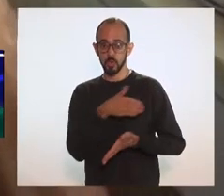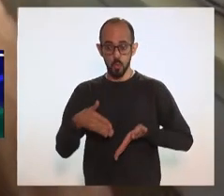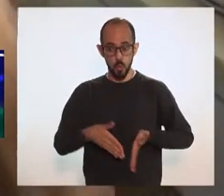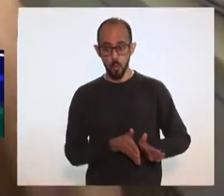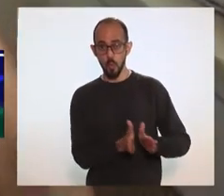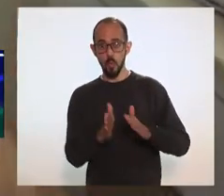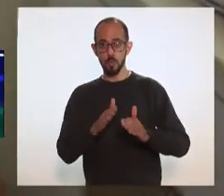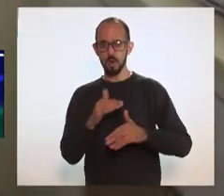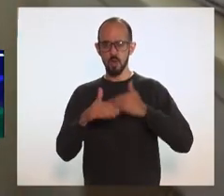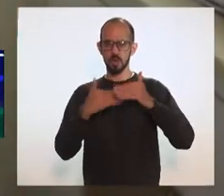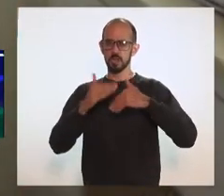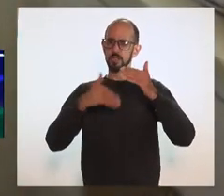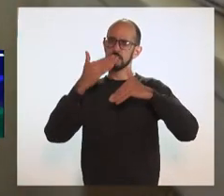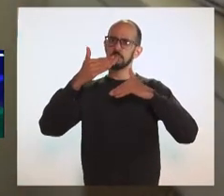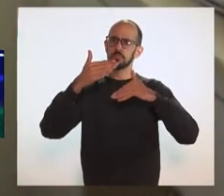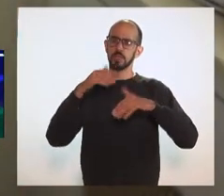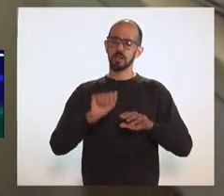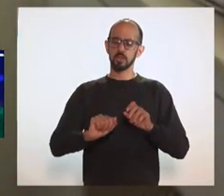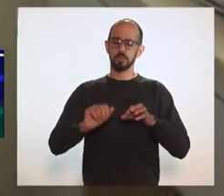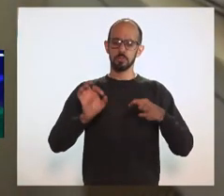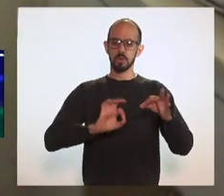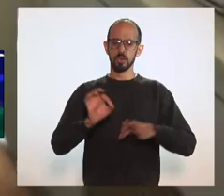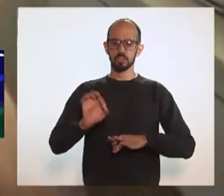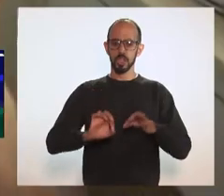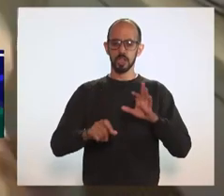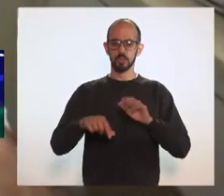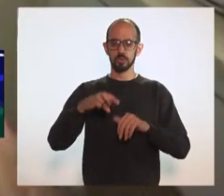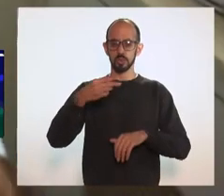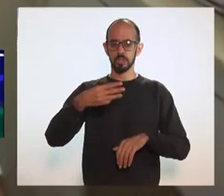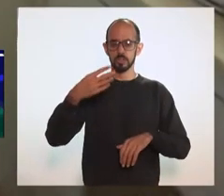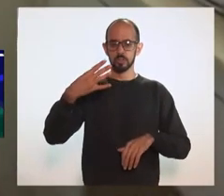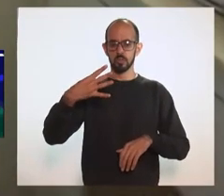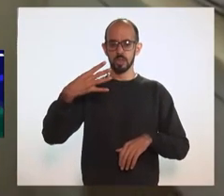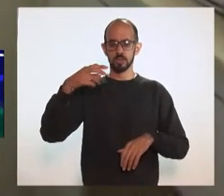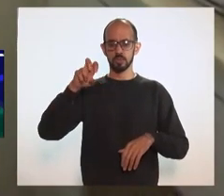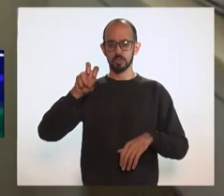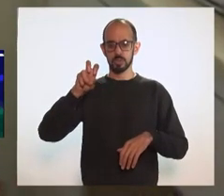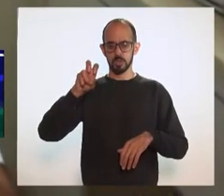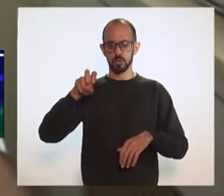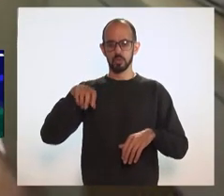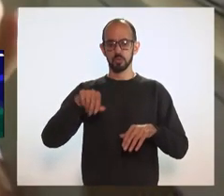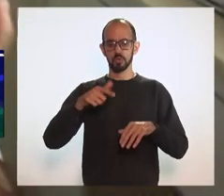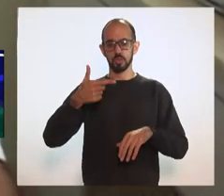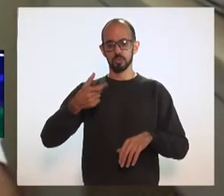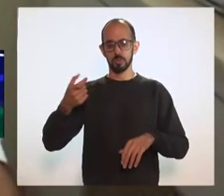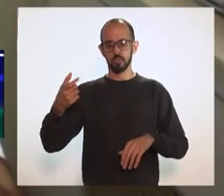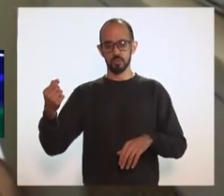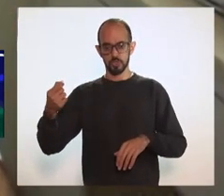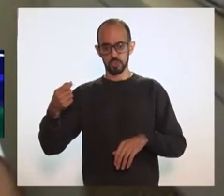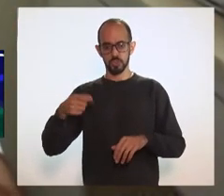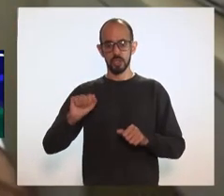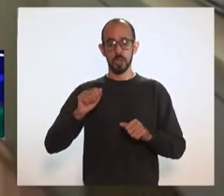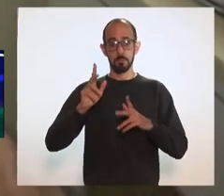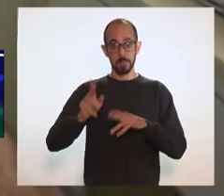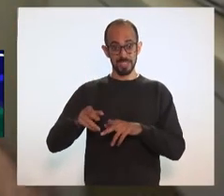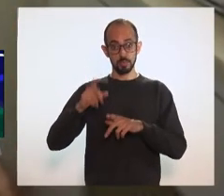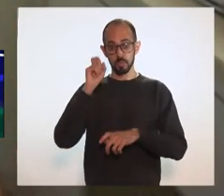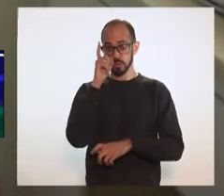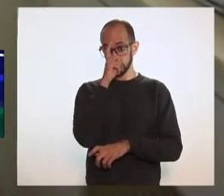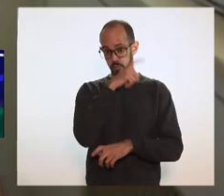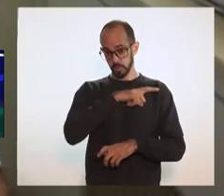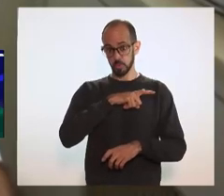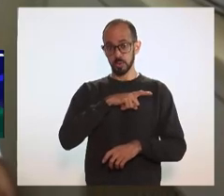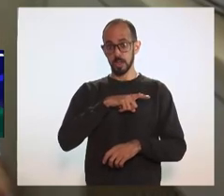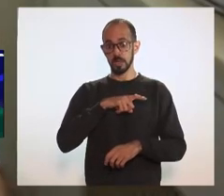lei 3475 de 2010. Mesmo com dificuldades, as indústrias que restam aqui